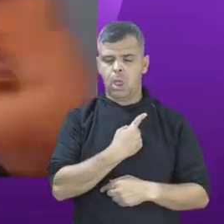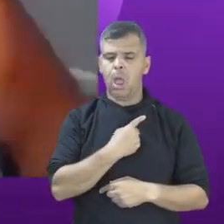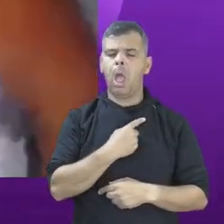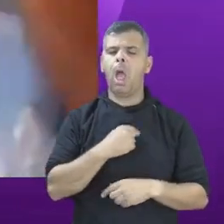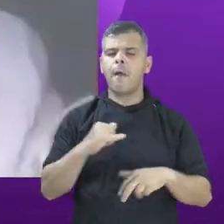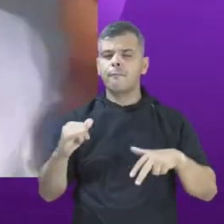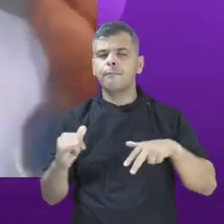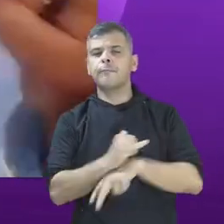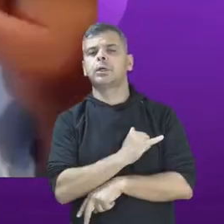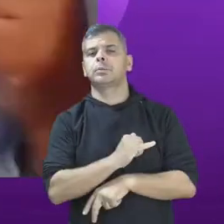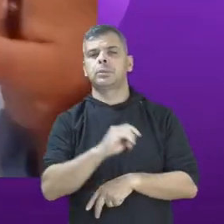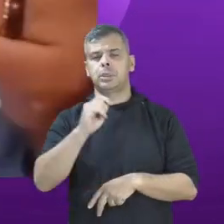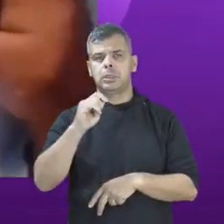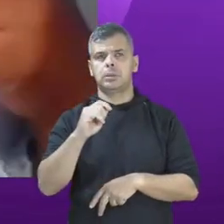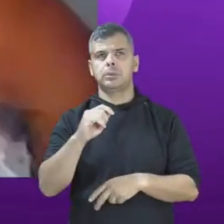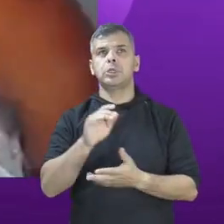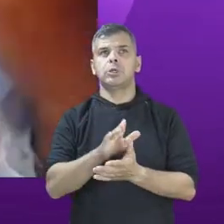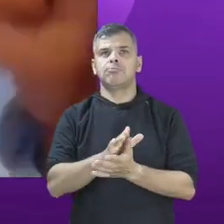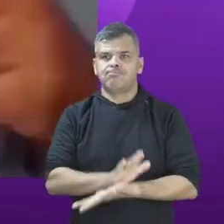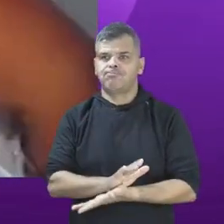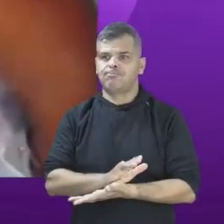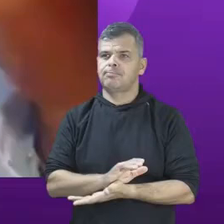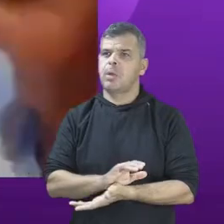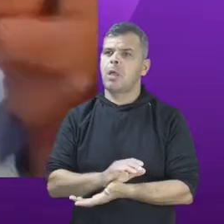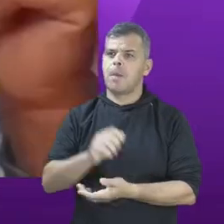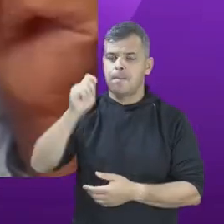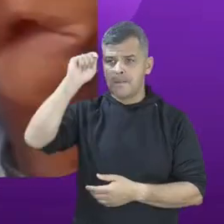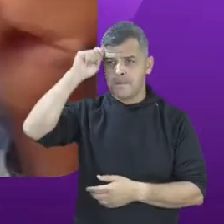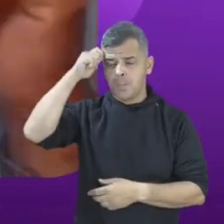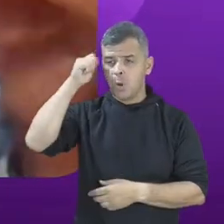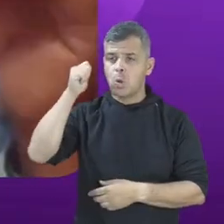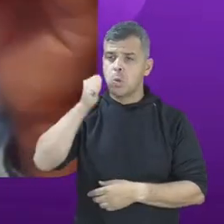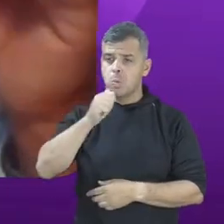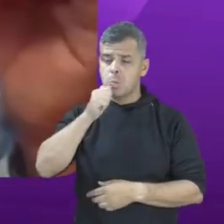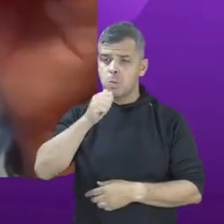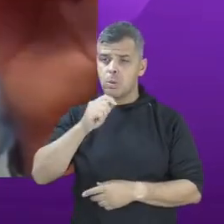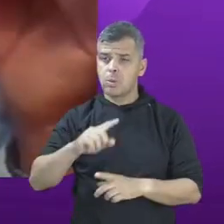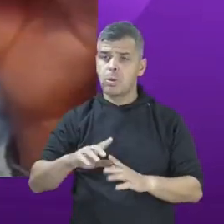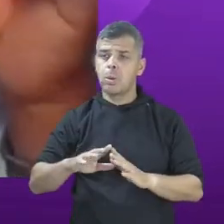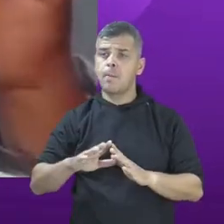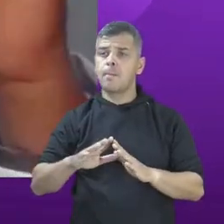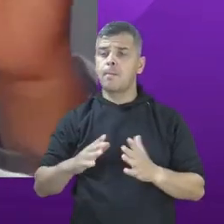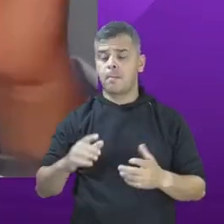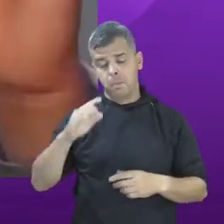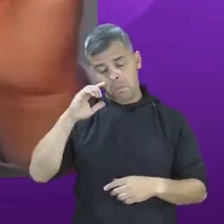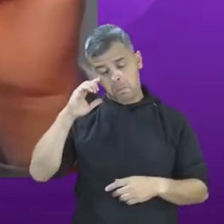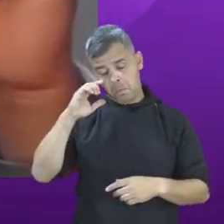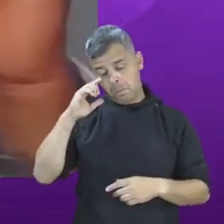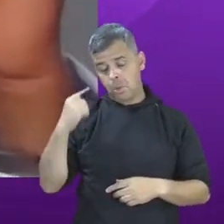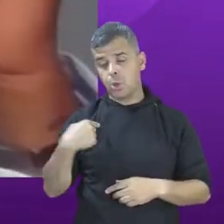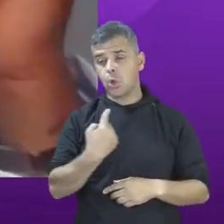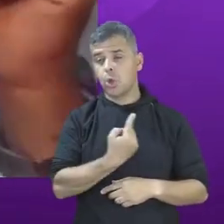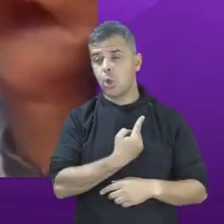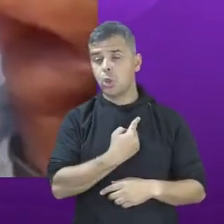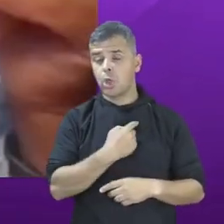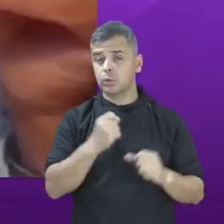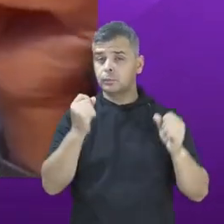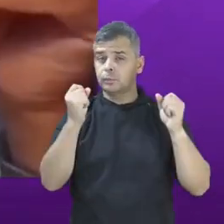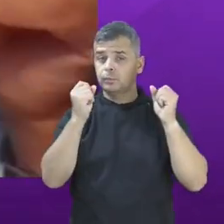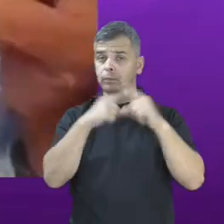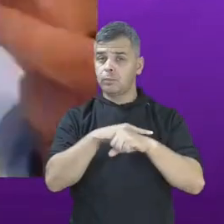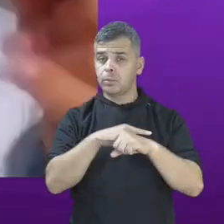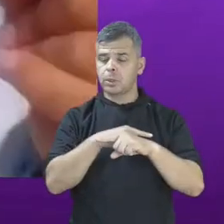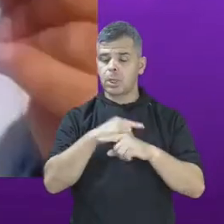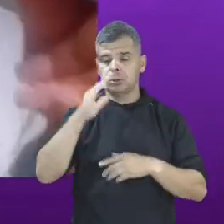de racismo, quando alguma outra pessoa, né, outra mulher, enfim, outro homem negro é vítima de racismo. A gente às vezes tem uma dificuldade